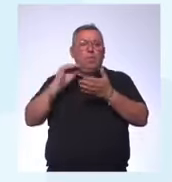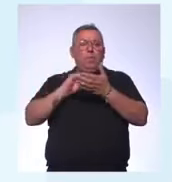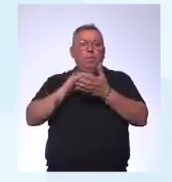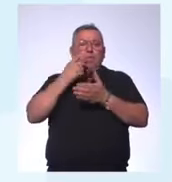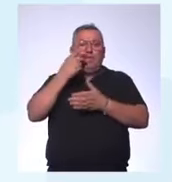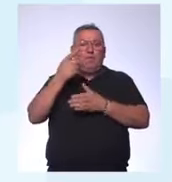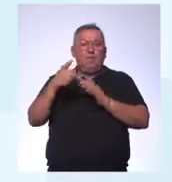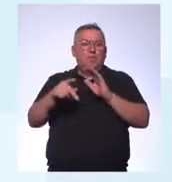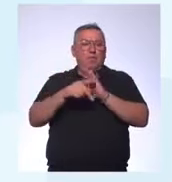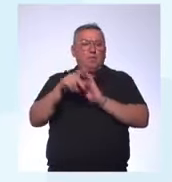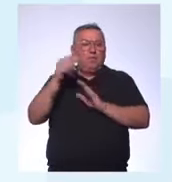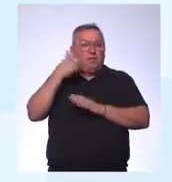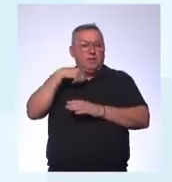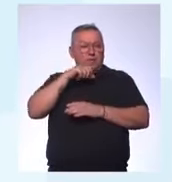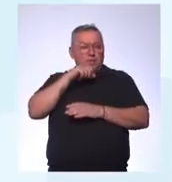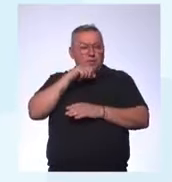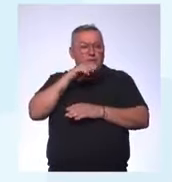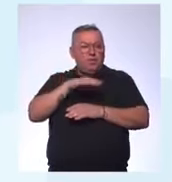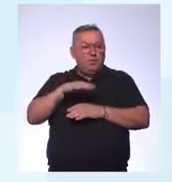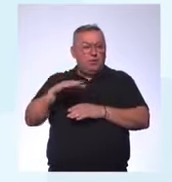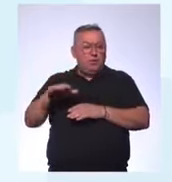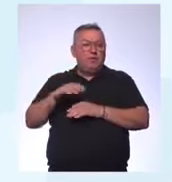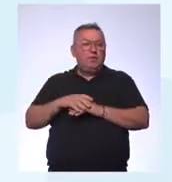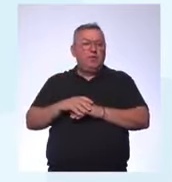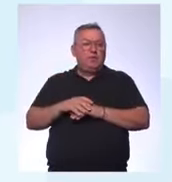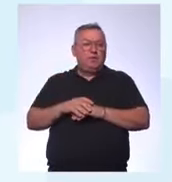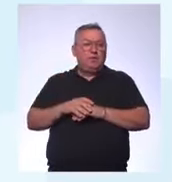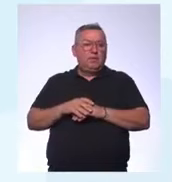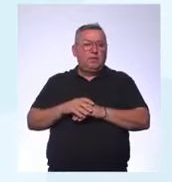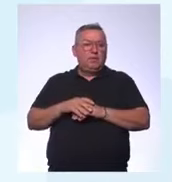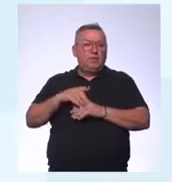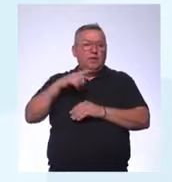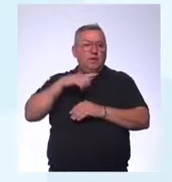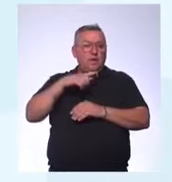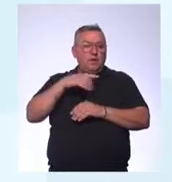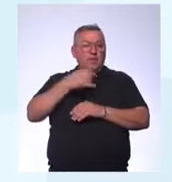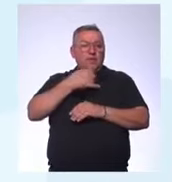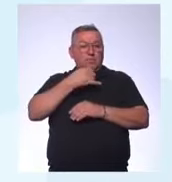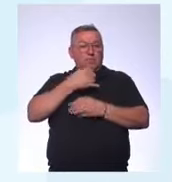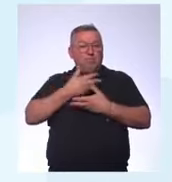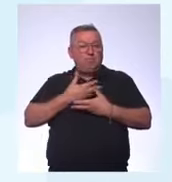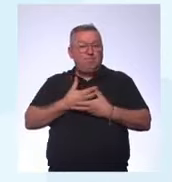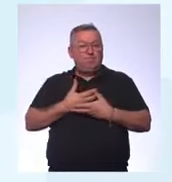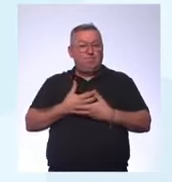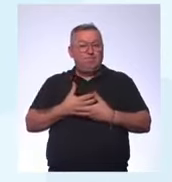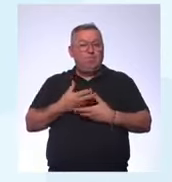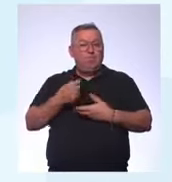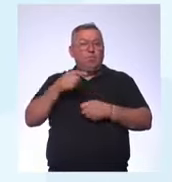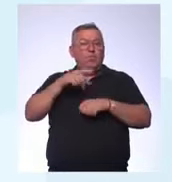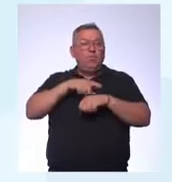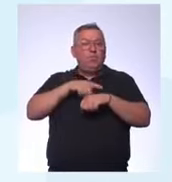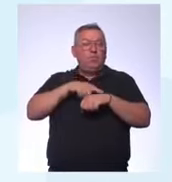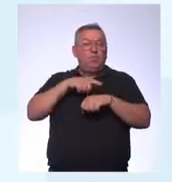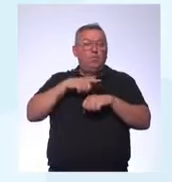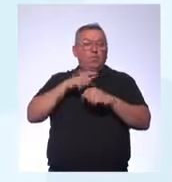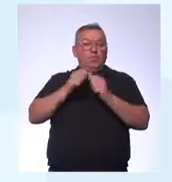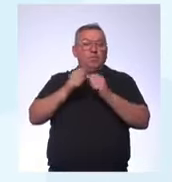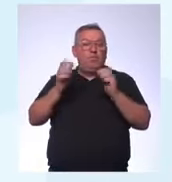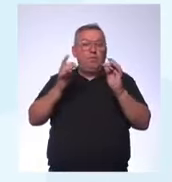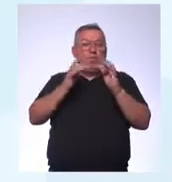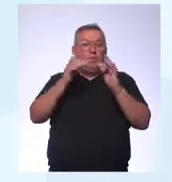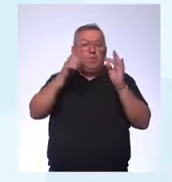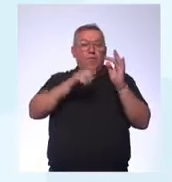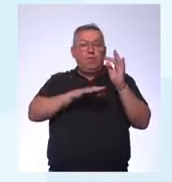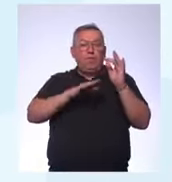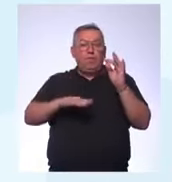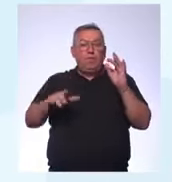fala da mãe, então, do garoto, a Joana. Então, ele estava triste e desanimado. Já faz muito tempo que está sem contato com outras